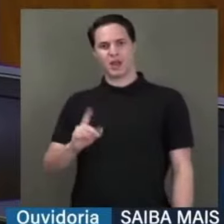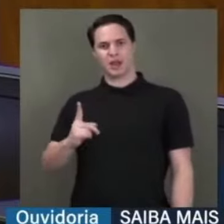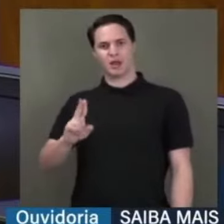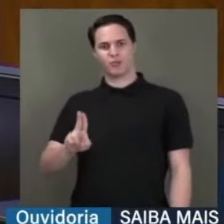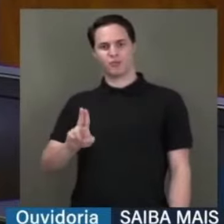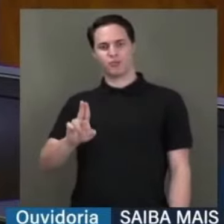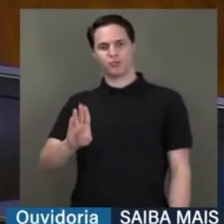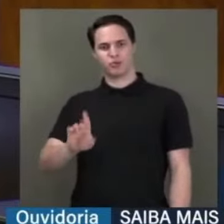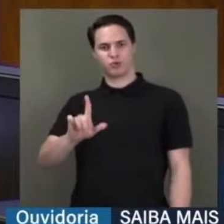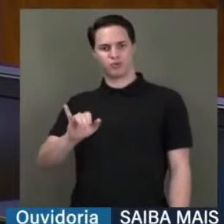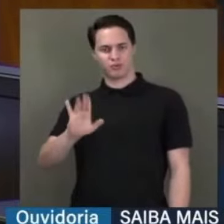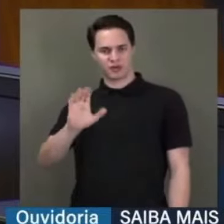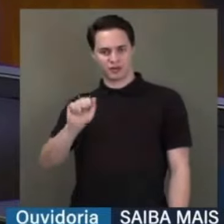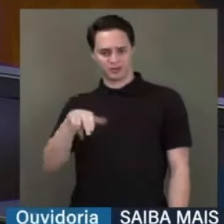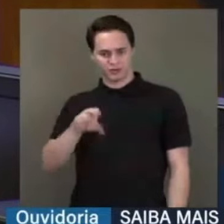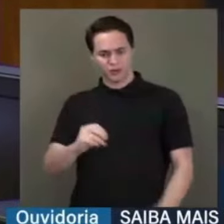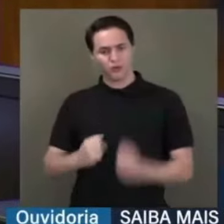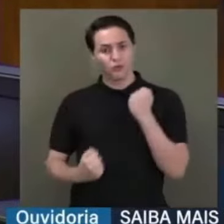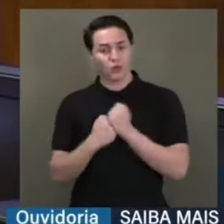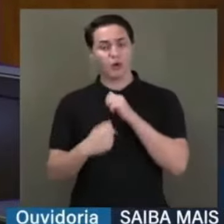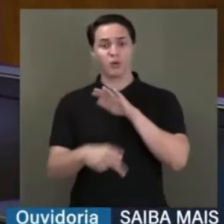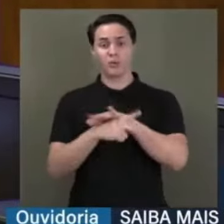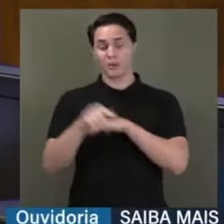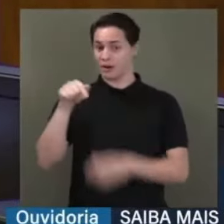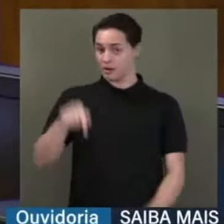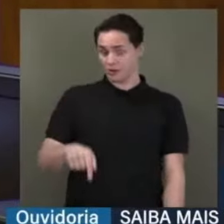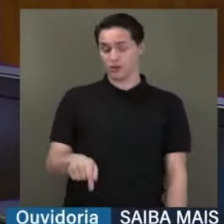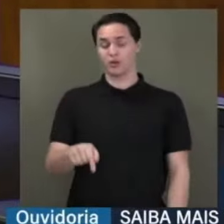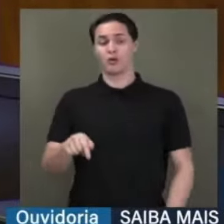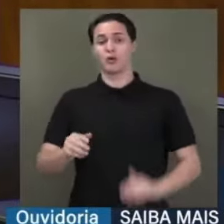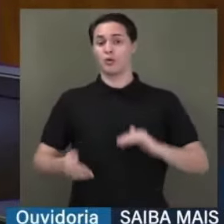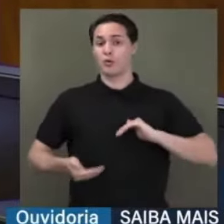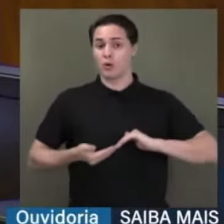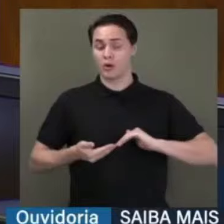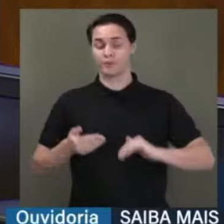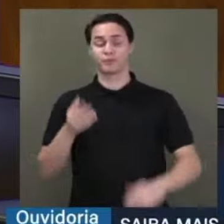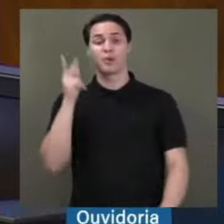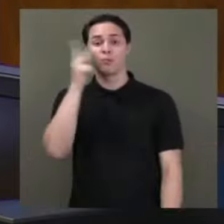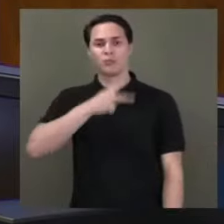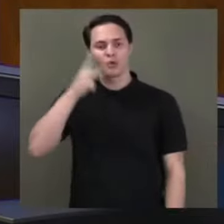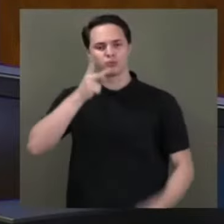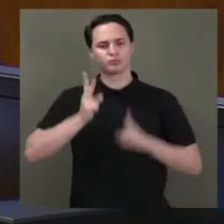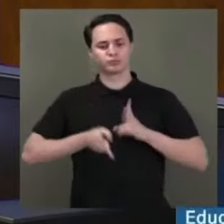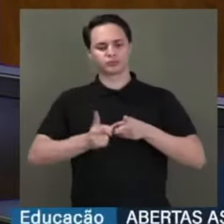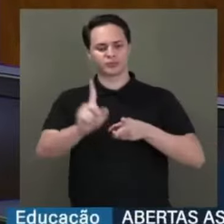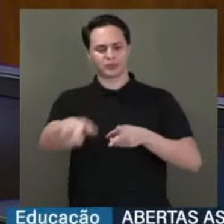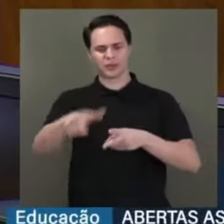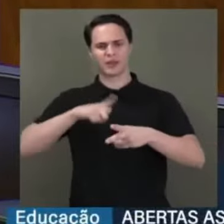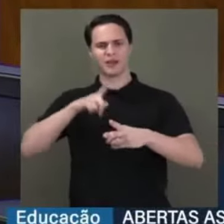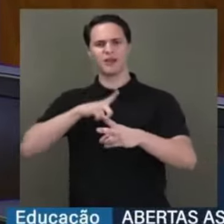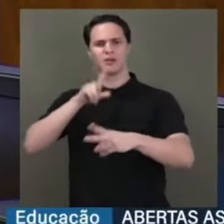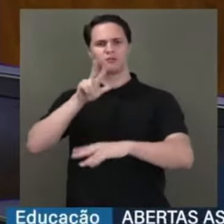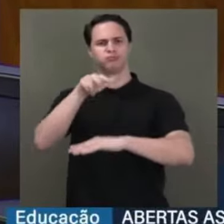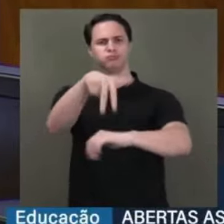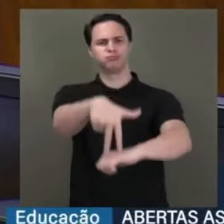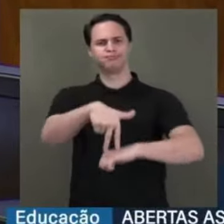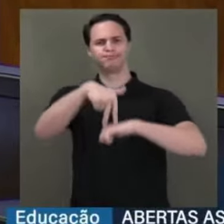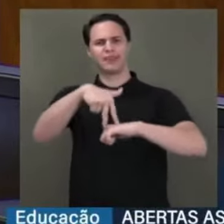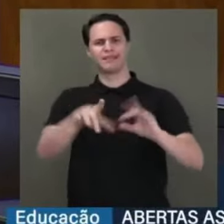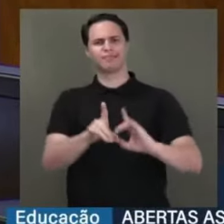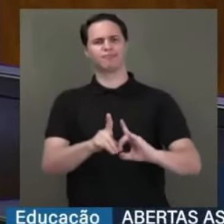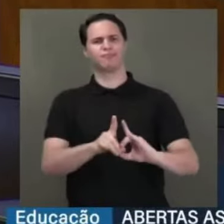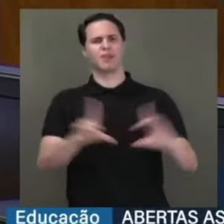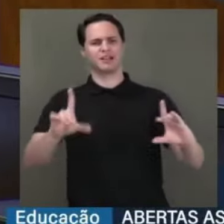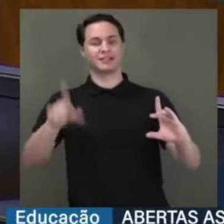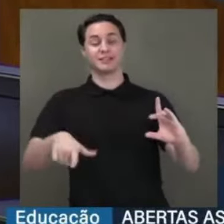a atuação deste Congresso Nacional O parlamento Continuará a ser o Bastião da Democracia zelando